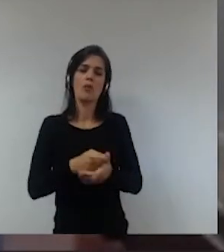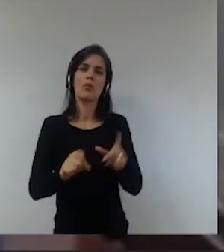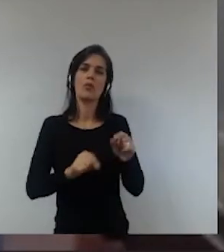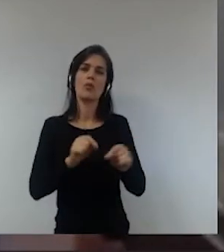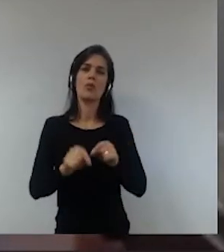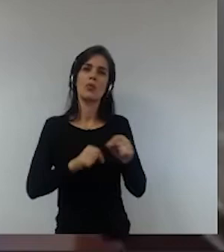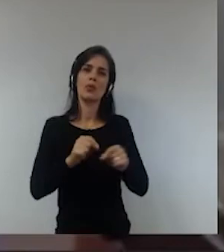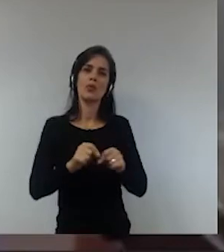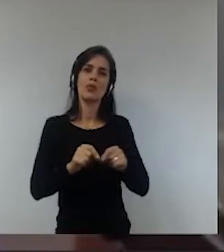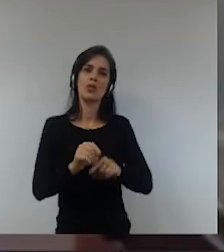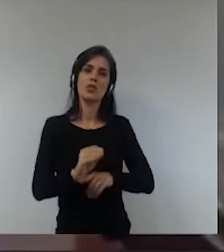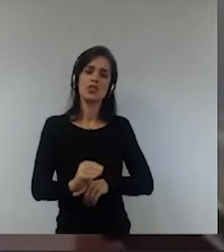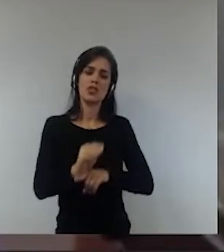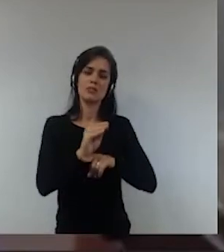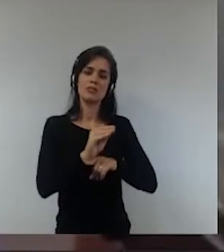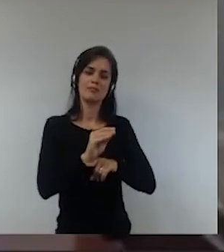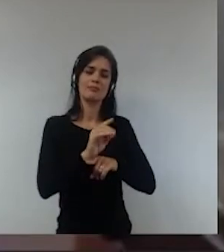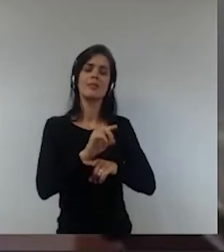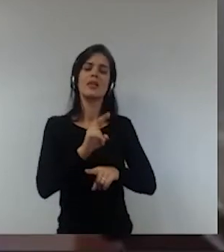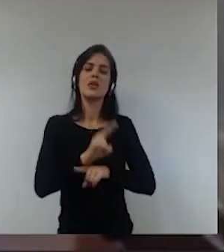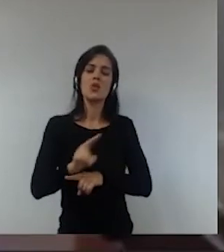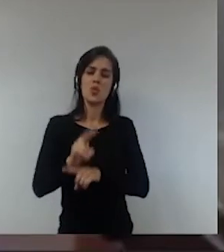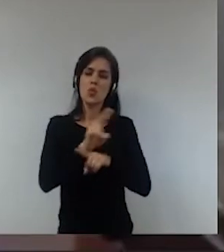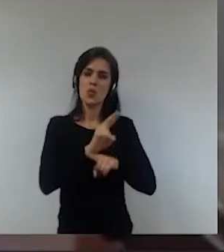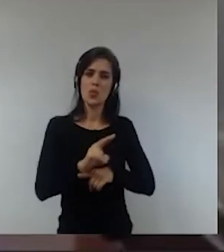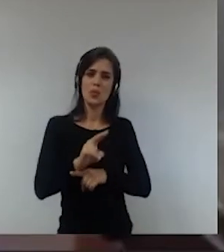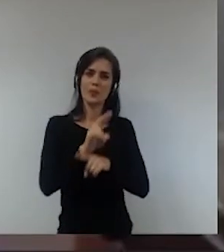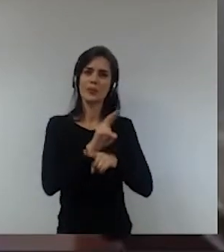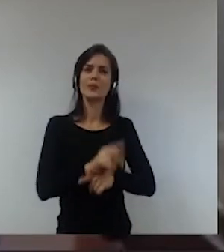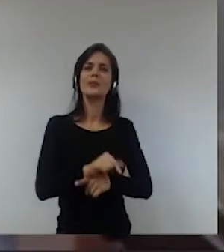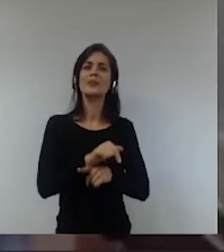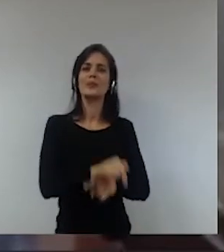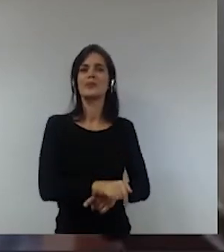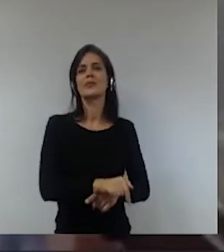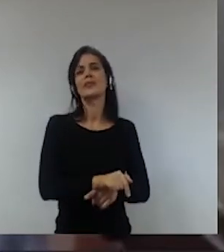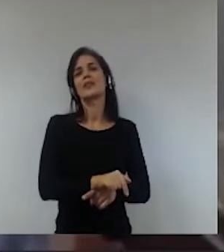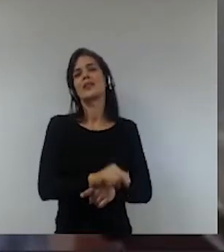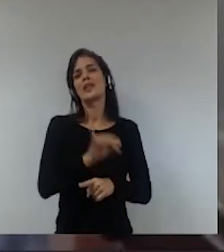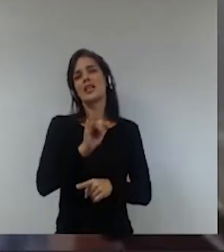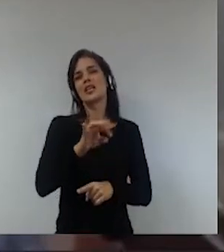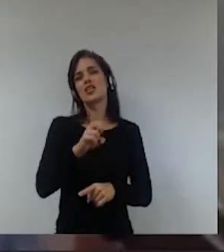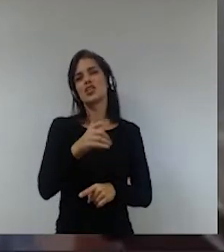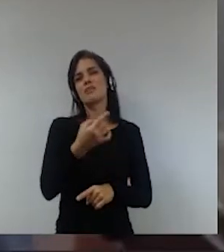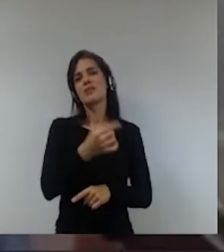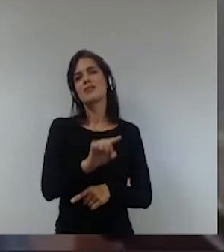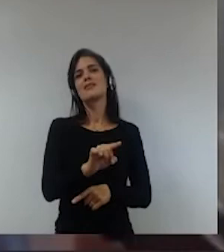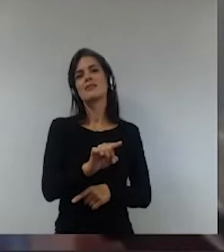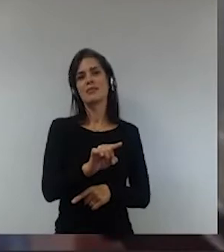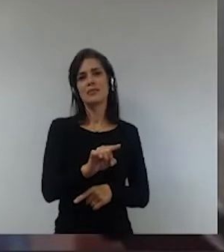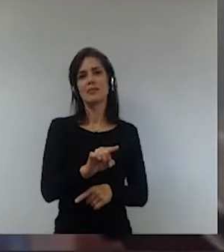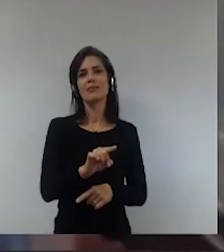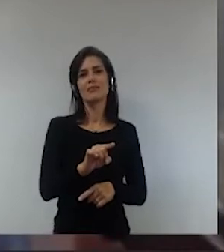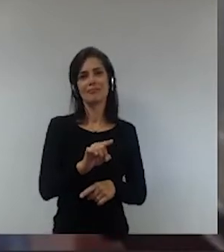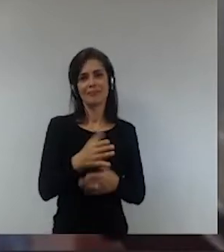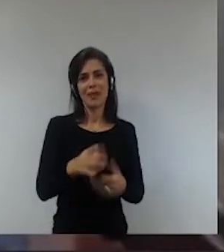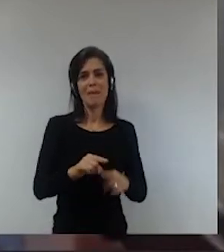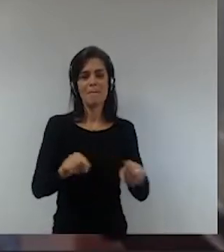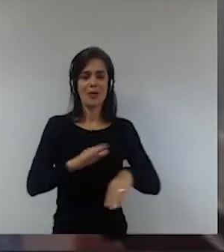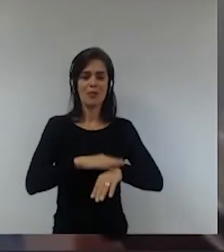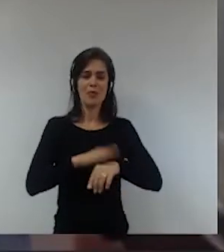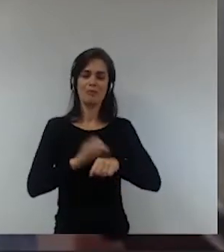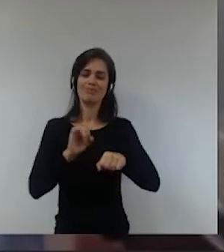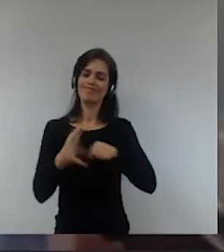pelas intimações das testemunhas, porque o Código prevê isso no artigo 455. Mas no momento de